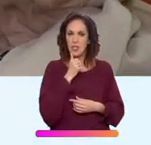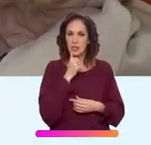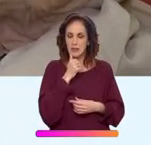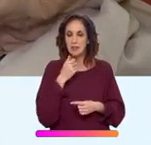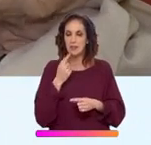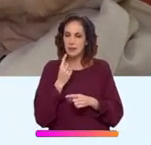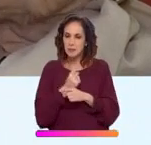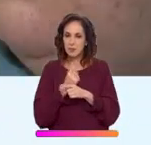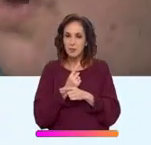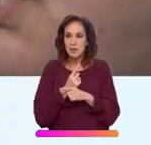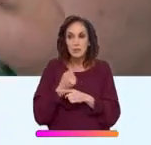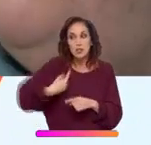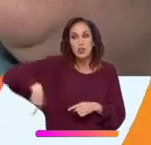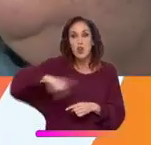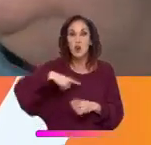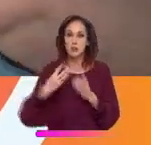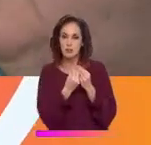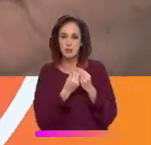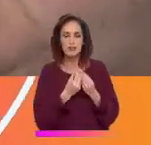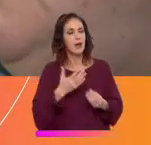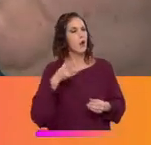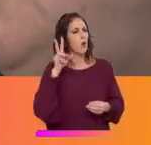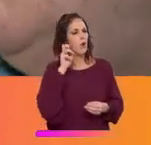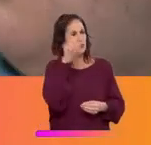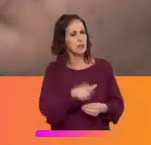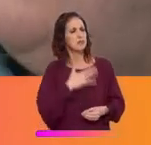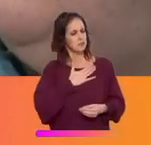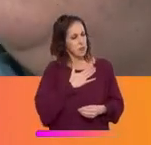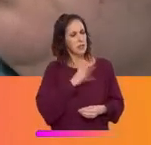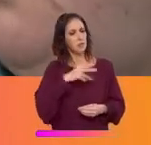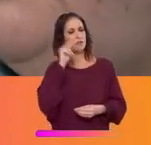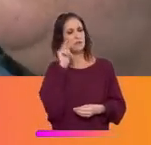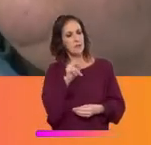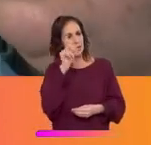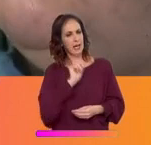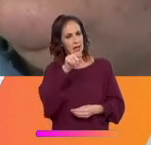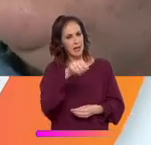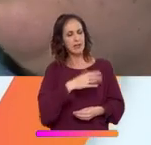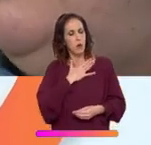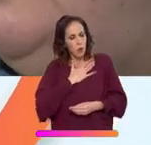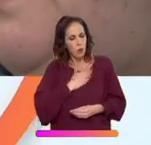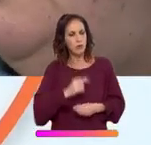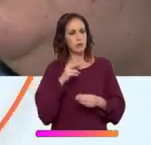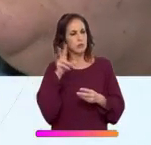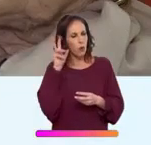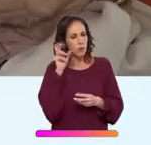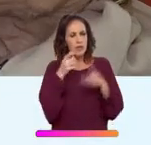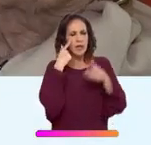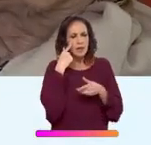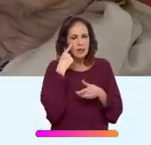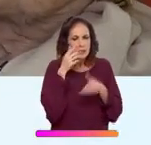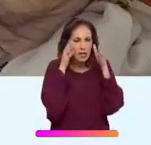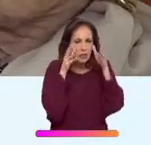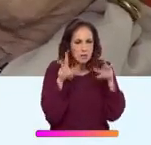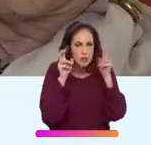que nós sofríamos. Gosto de ouvir e cada vez que a vejo, gosto de ouvir, estou sempre com atenção àquilo que ela diz. É uma